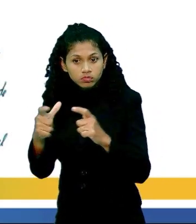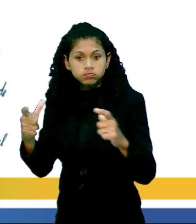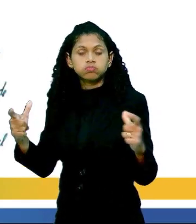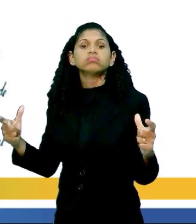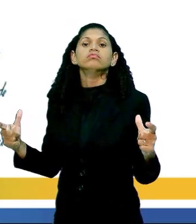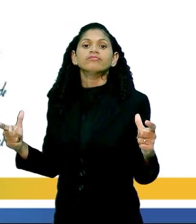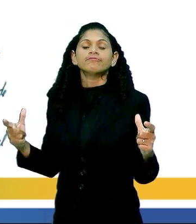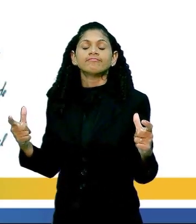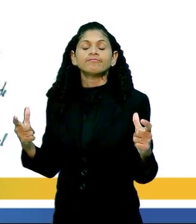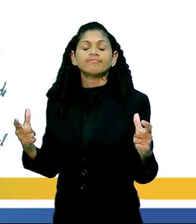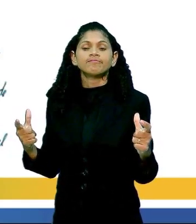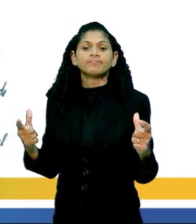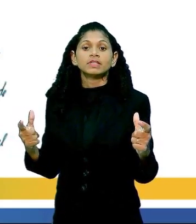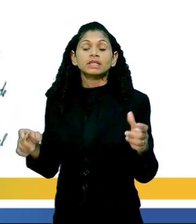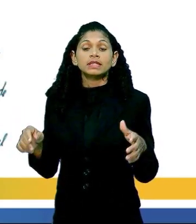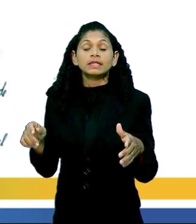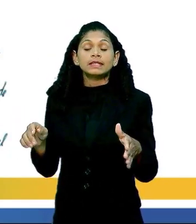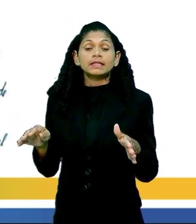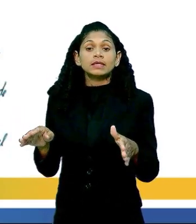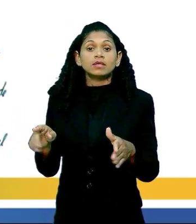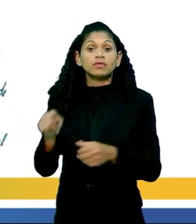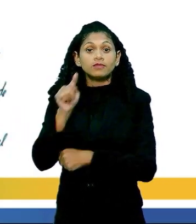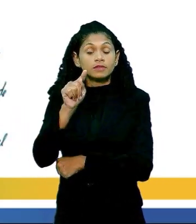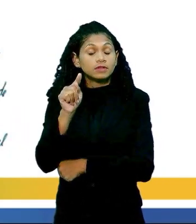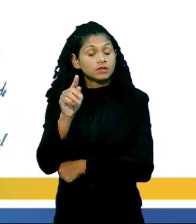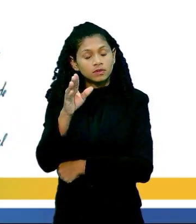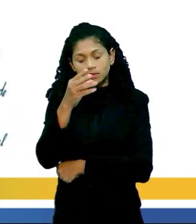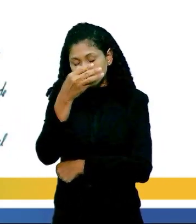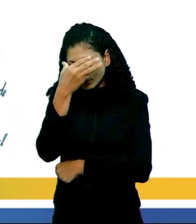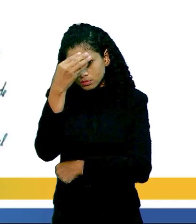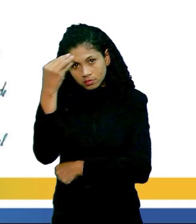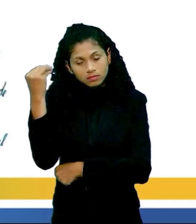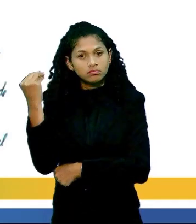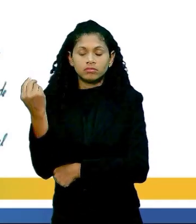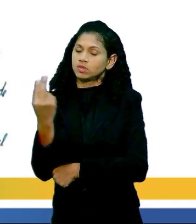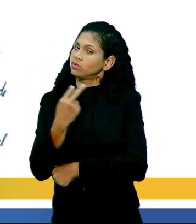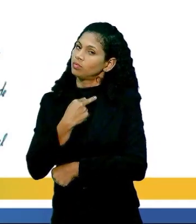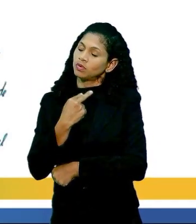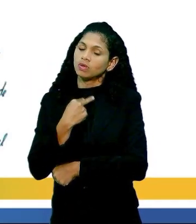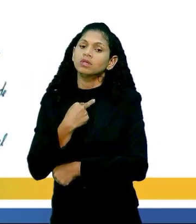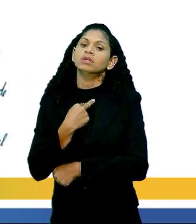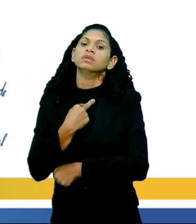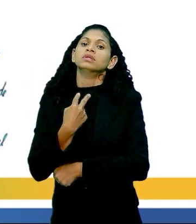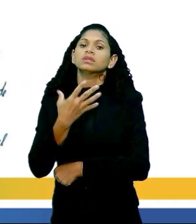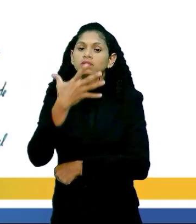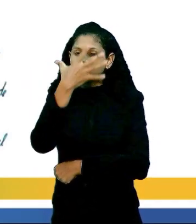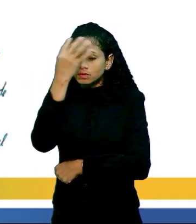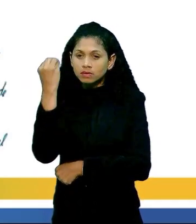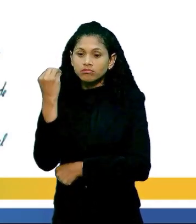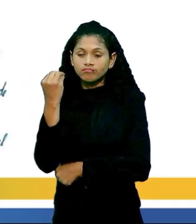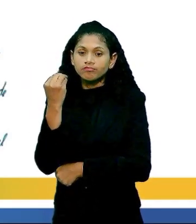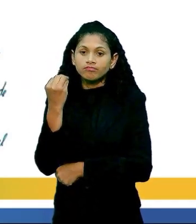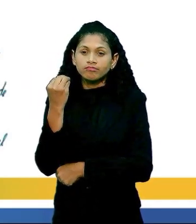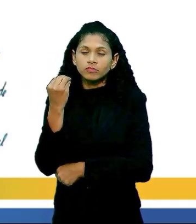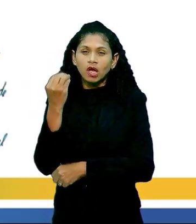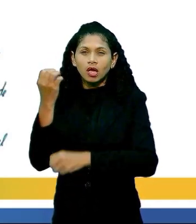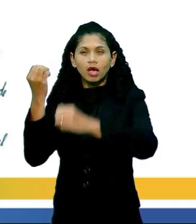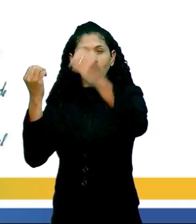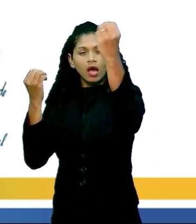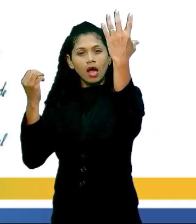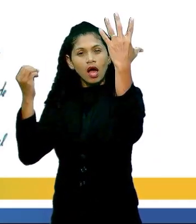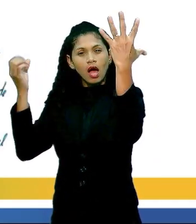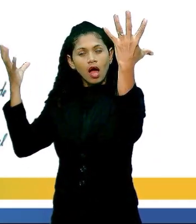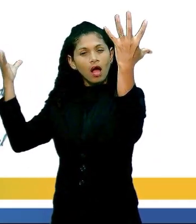que vocês não devem esquecer é que a taxa de fotossíntese ela se iguala à